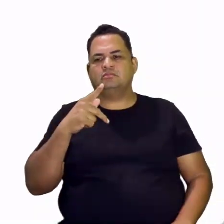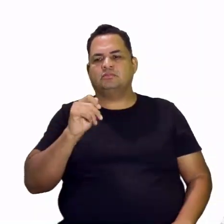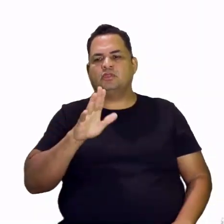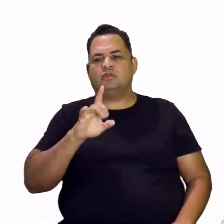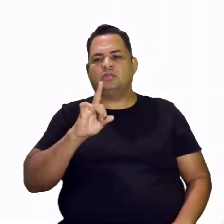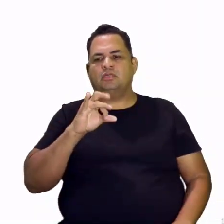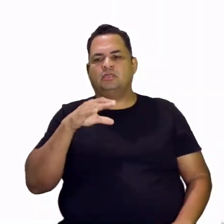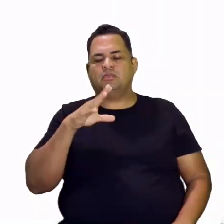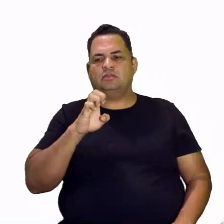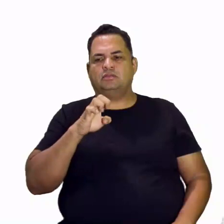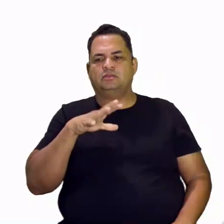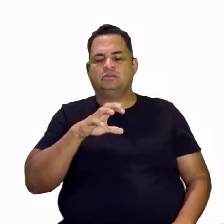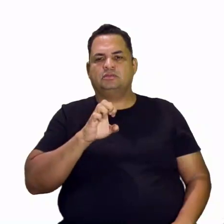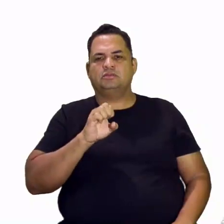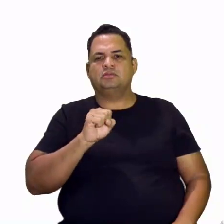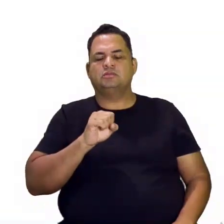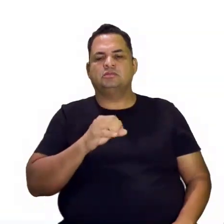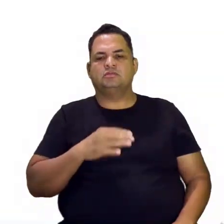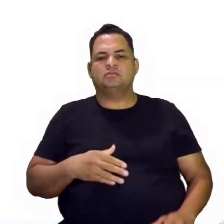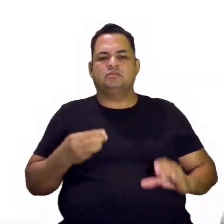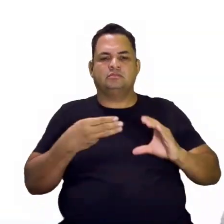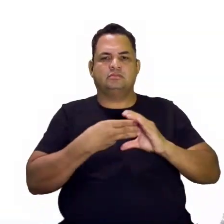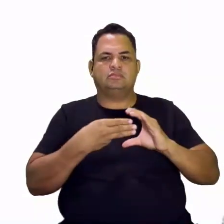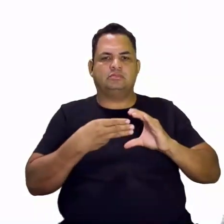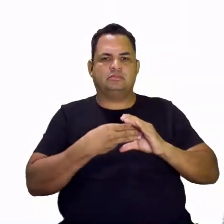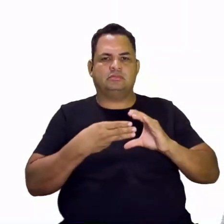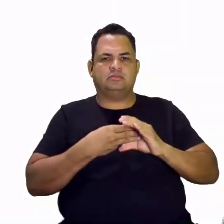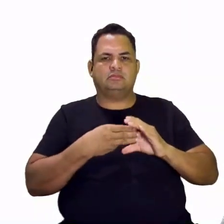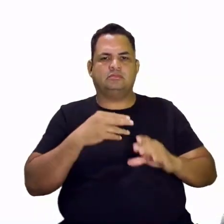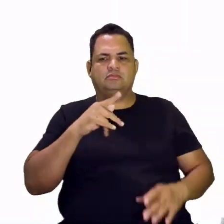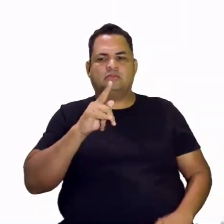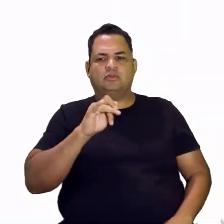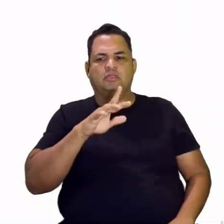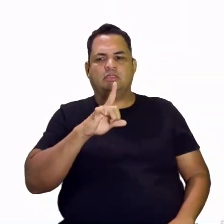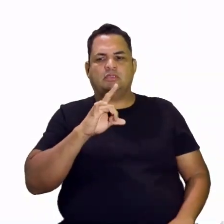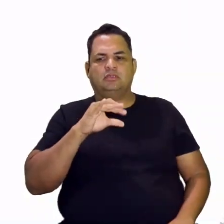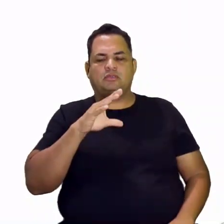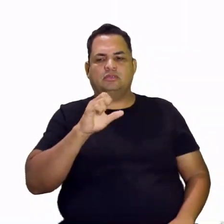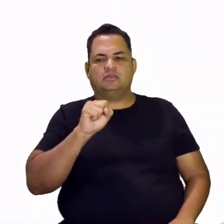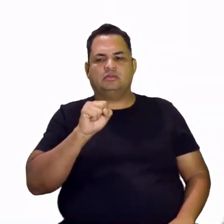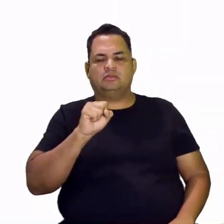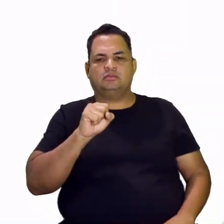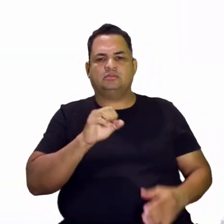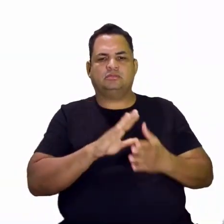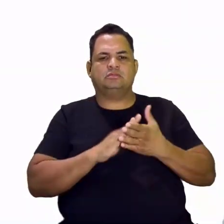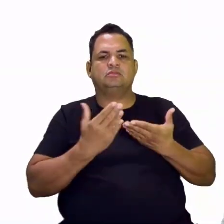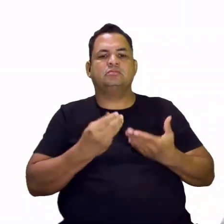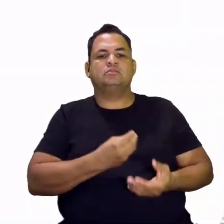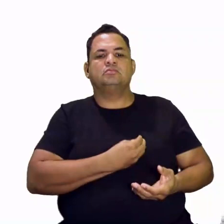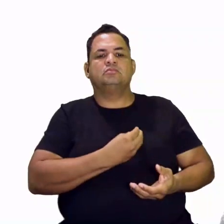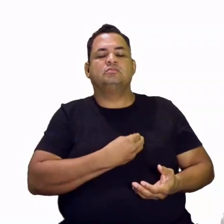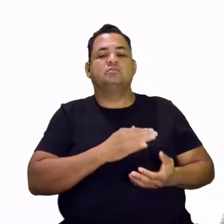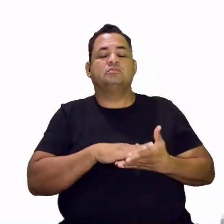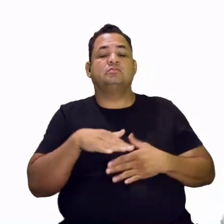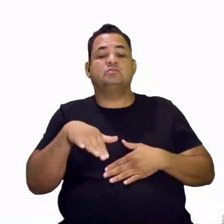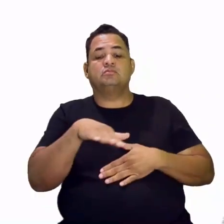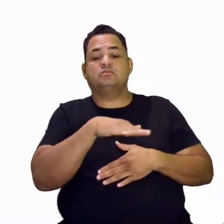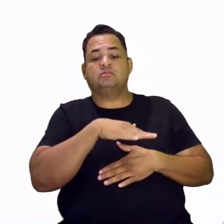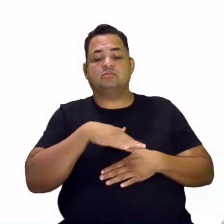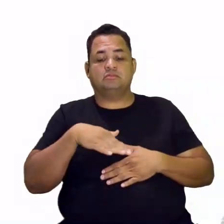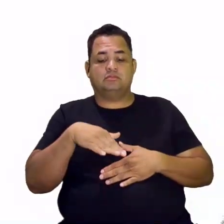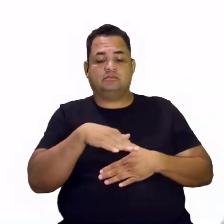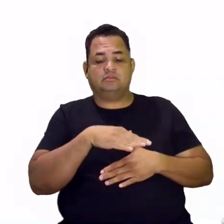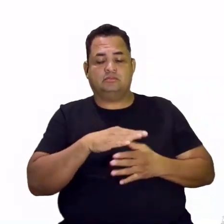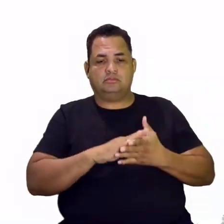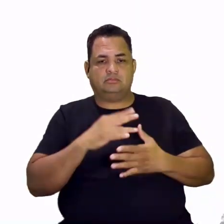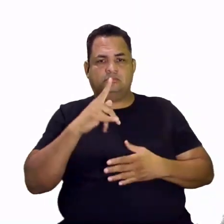entendeu o quê? Que essas células procariontes, elas estão presentes nos